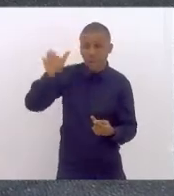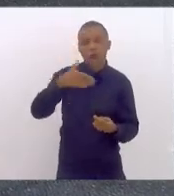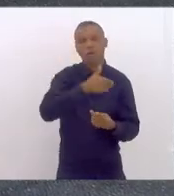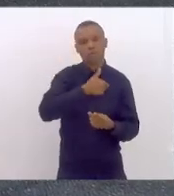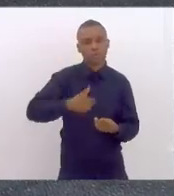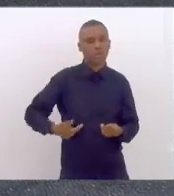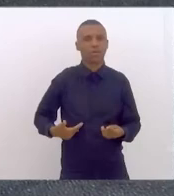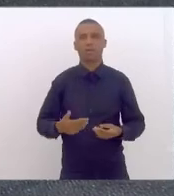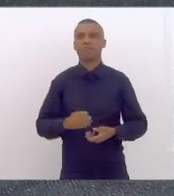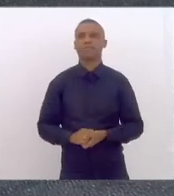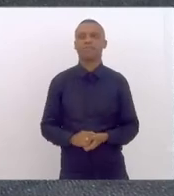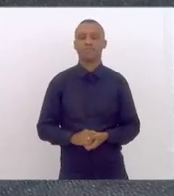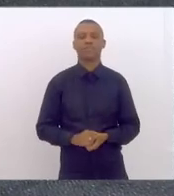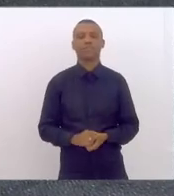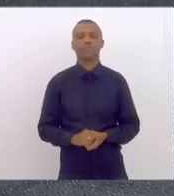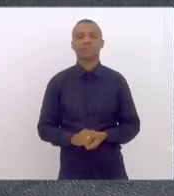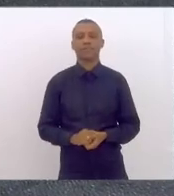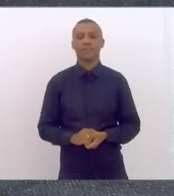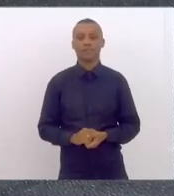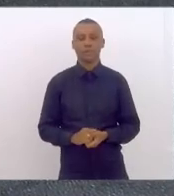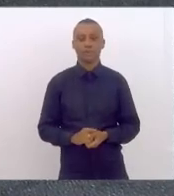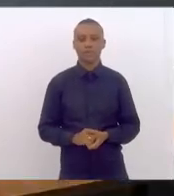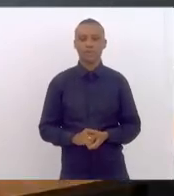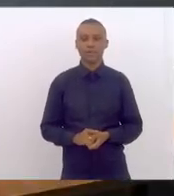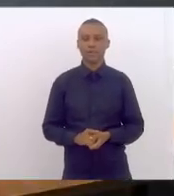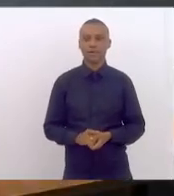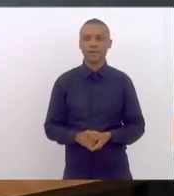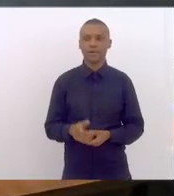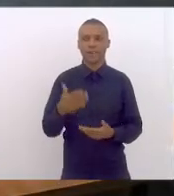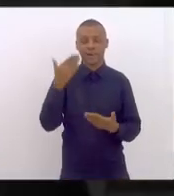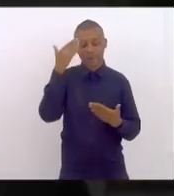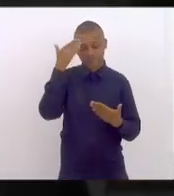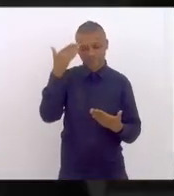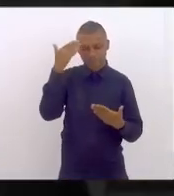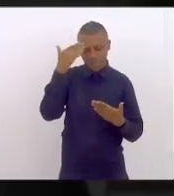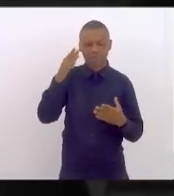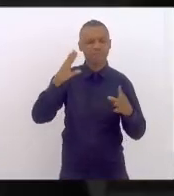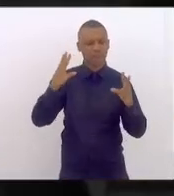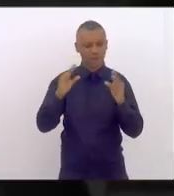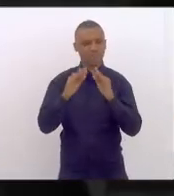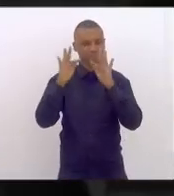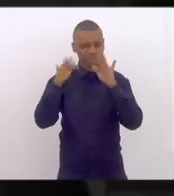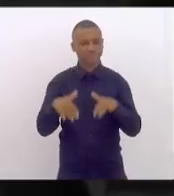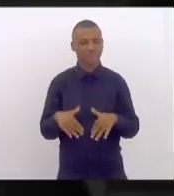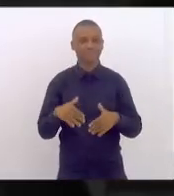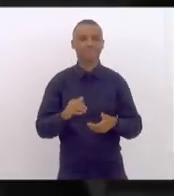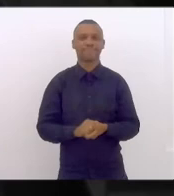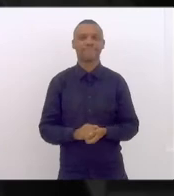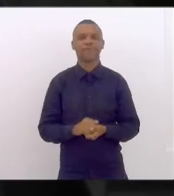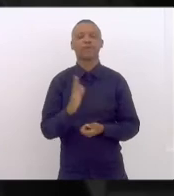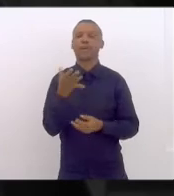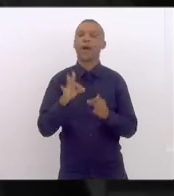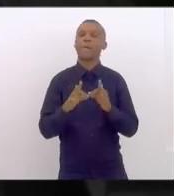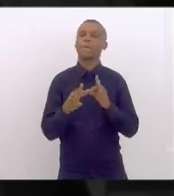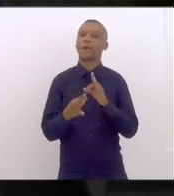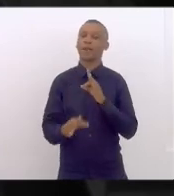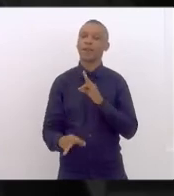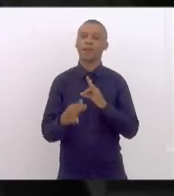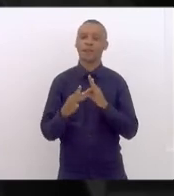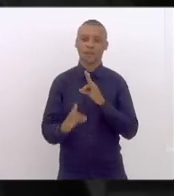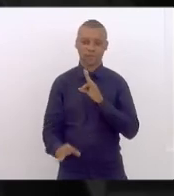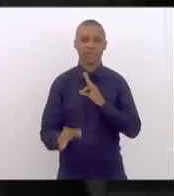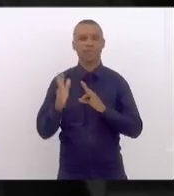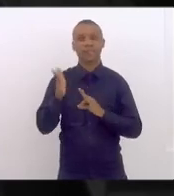eram muito obrigado pela intervenção Obrigado Deputado Leomar e para concluir Presidente Luiz Paulo me alonguei apenas